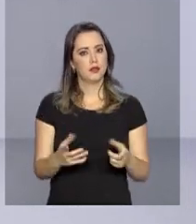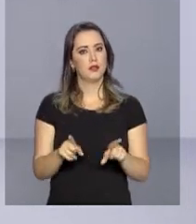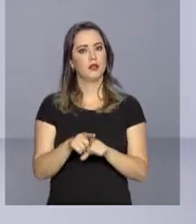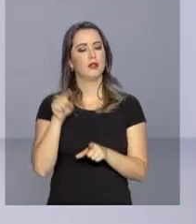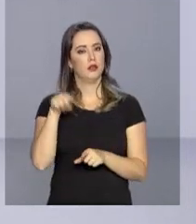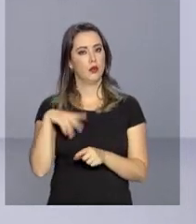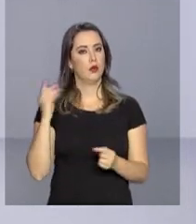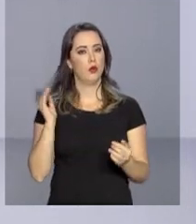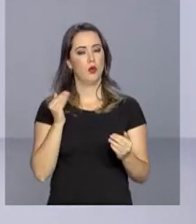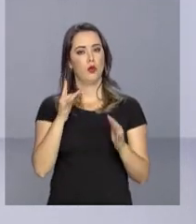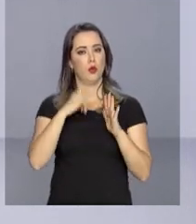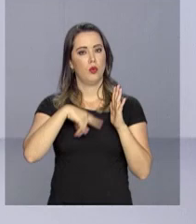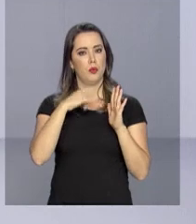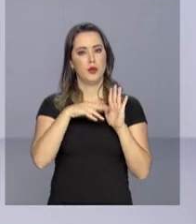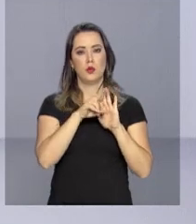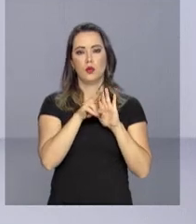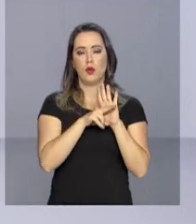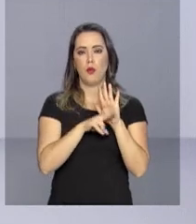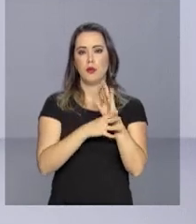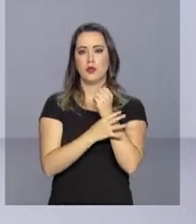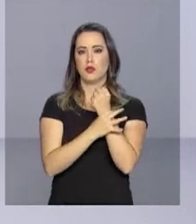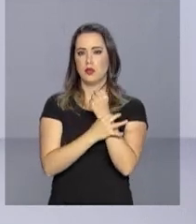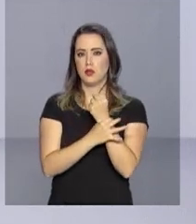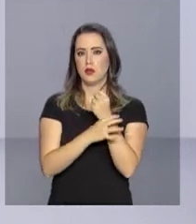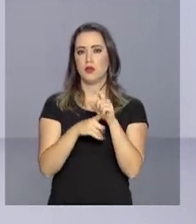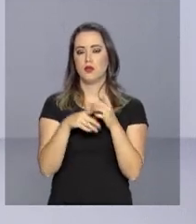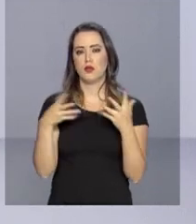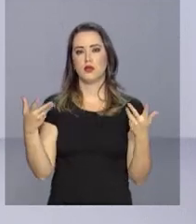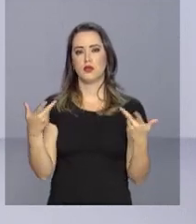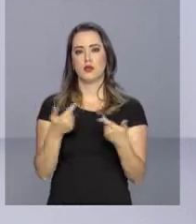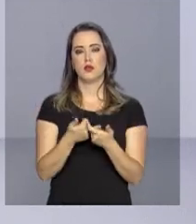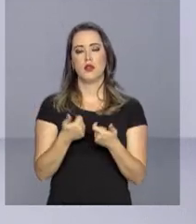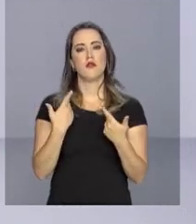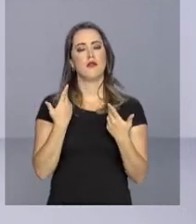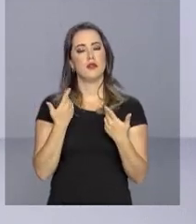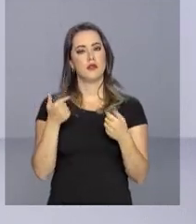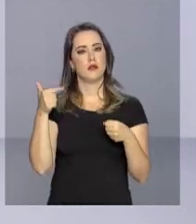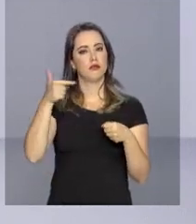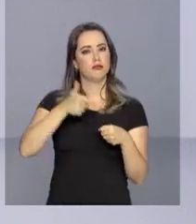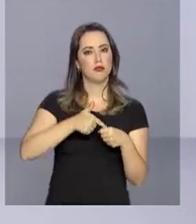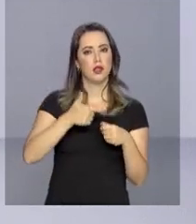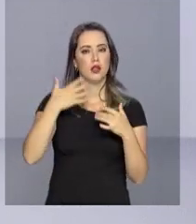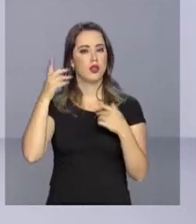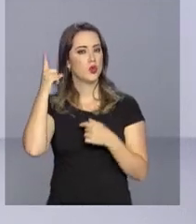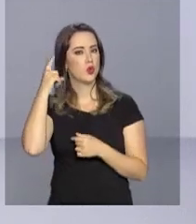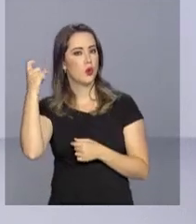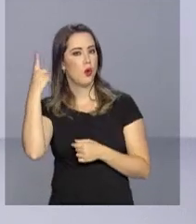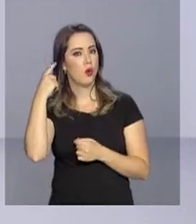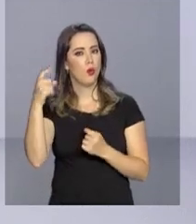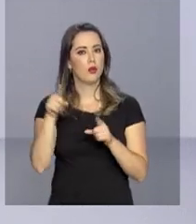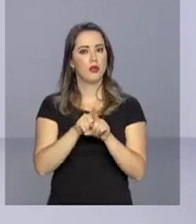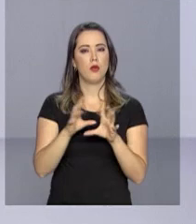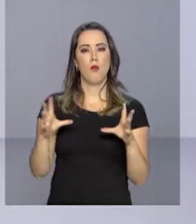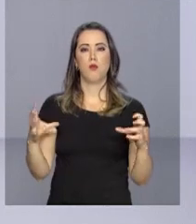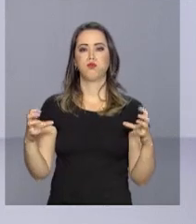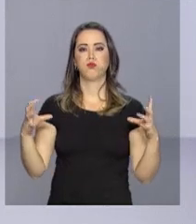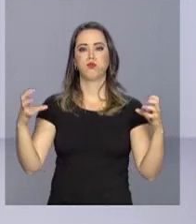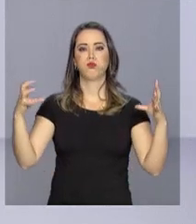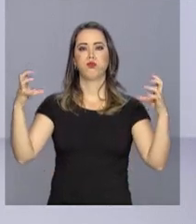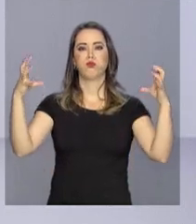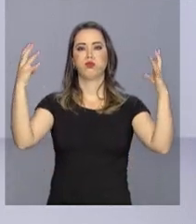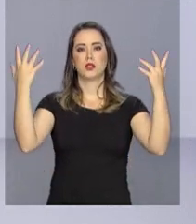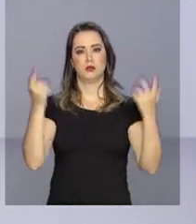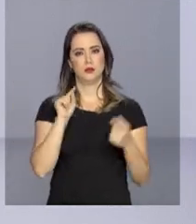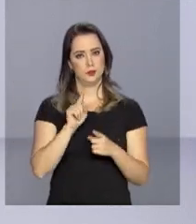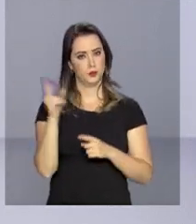trata principalmente de normas para segurança, eficiência energética, emissões sonoras e também de gases poluentes. Os